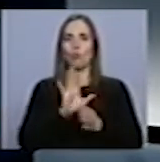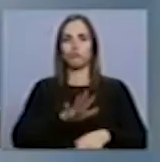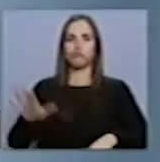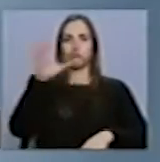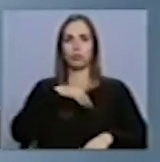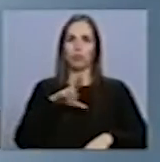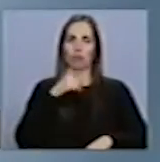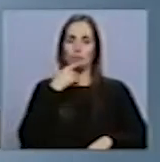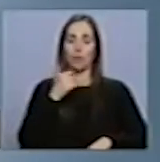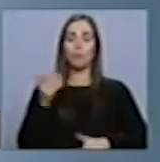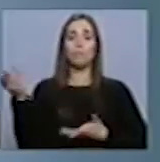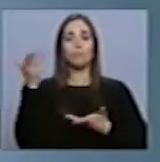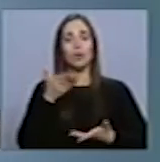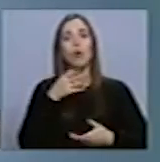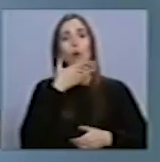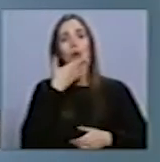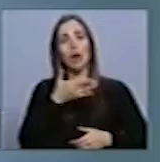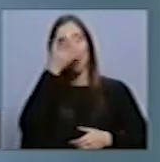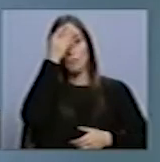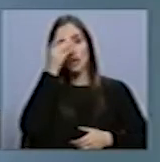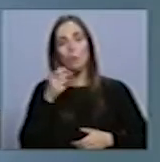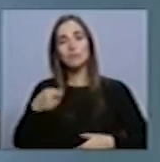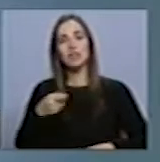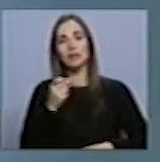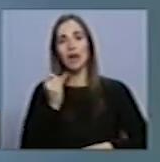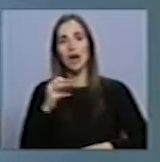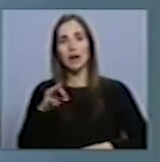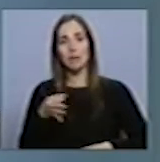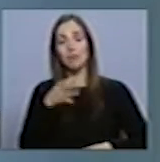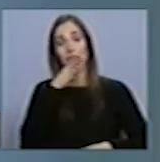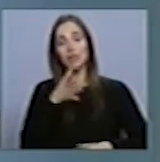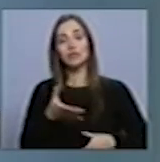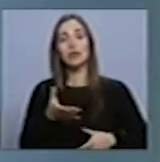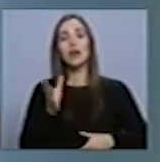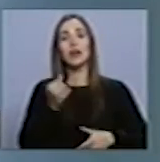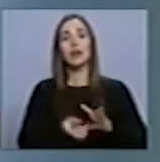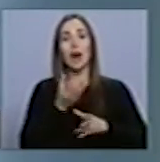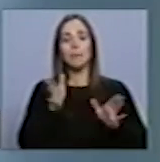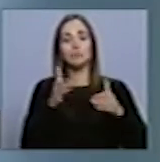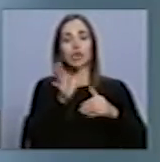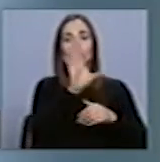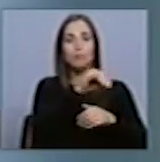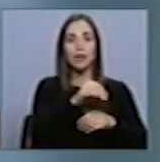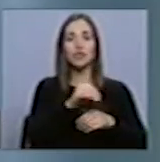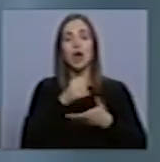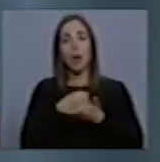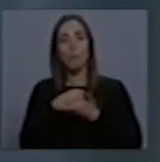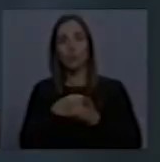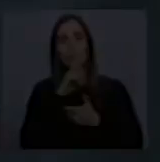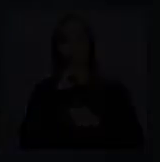da ip no dia em que o governo anuncia a criação de mais parques e apoios para que possa ser alterada das florestas da madeira